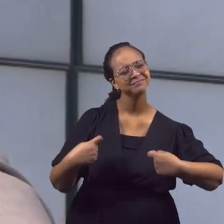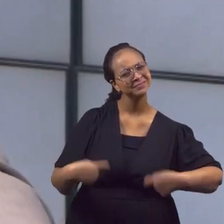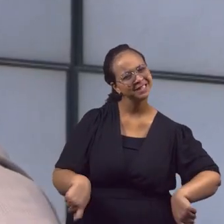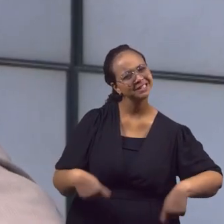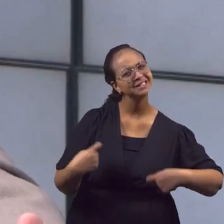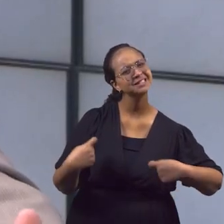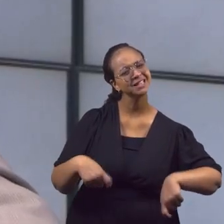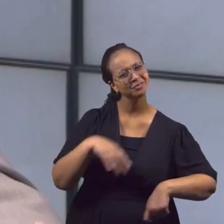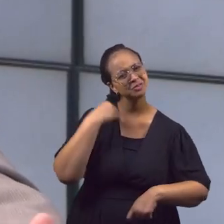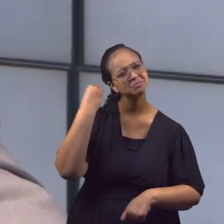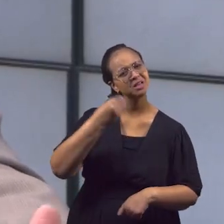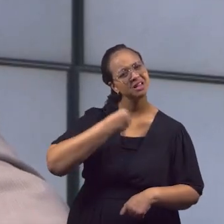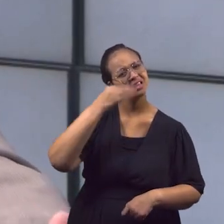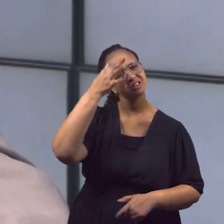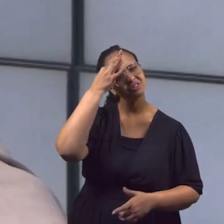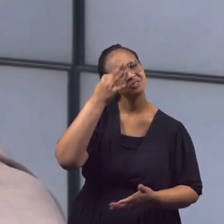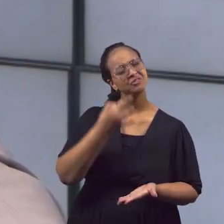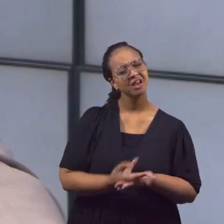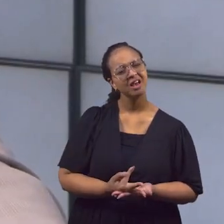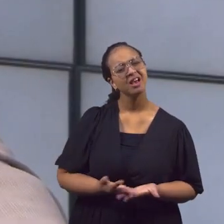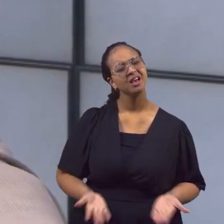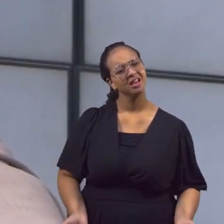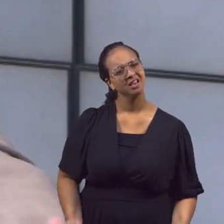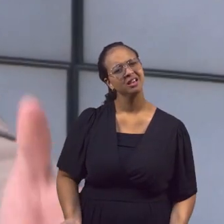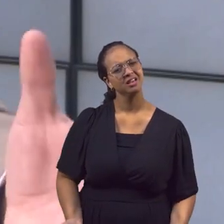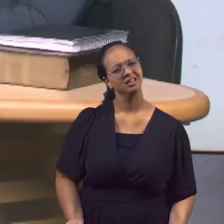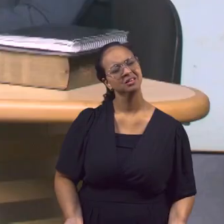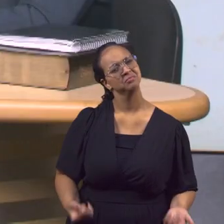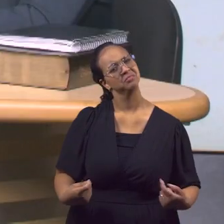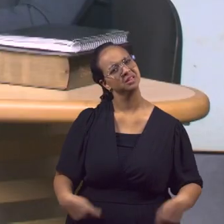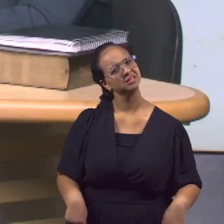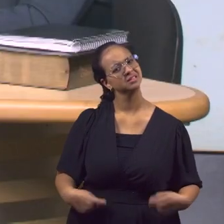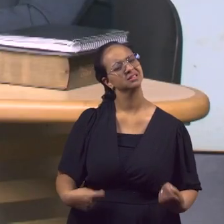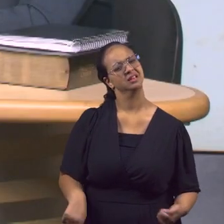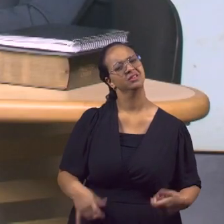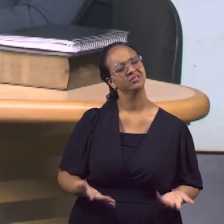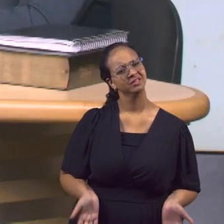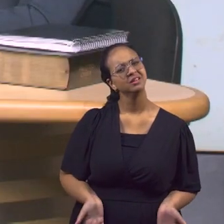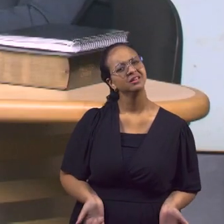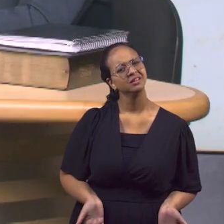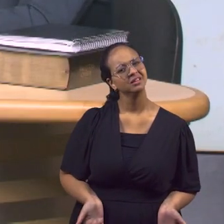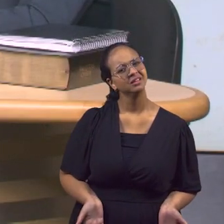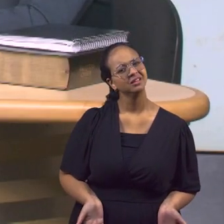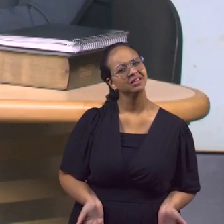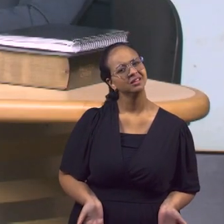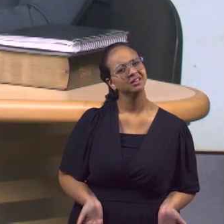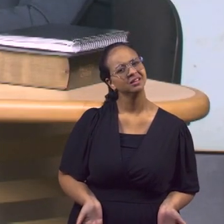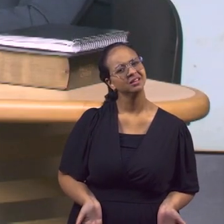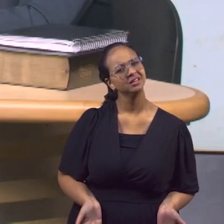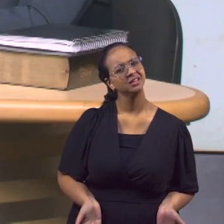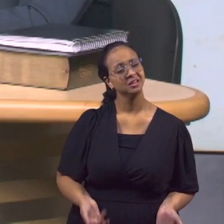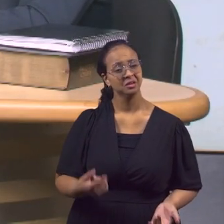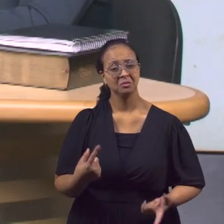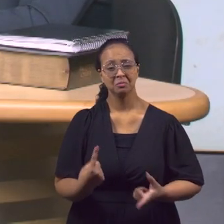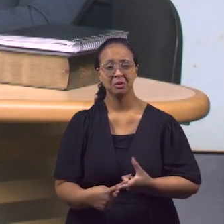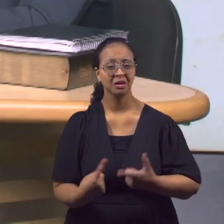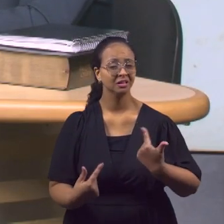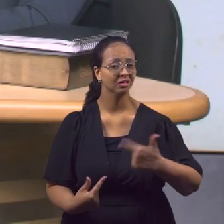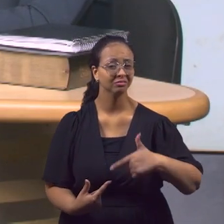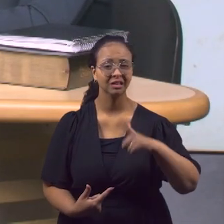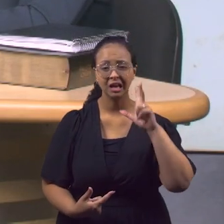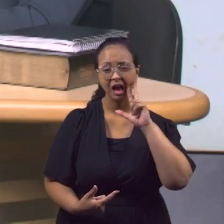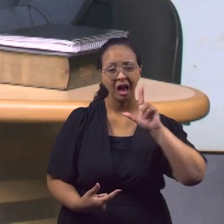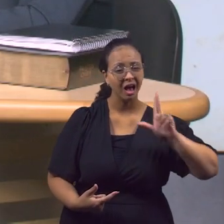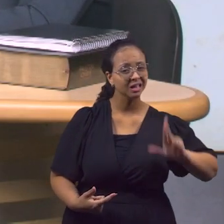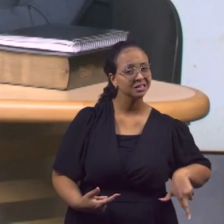fé, a necessidade de estar na dependência de Deus. Ela precisava Ela disso. precisava disso. Exatamente. Precisava. A fé não caminha no caminho da